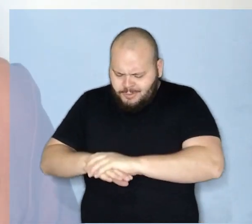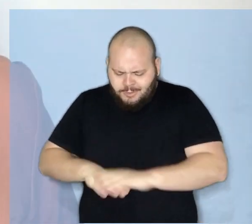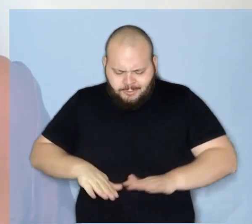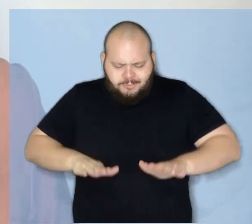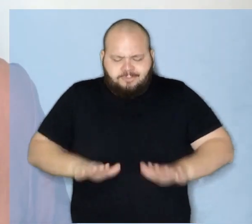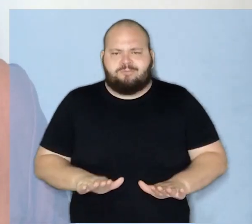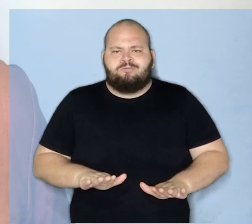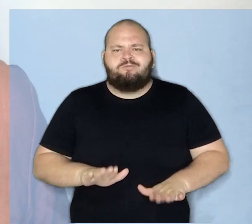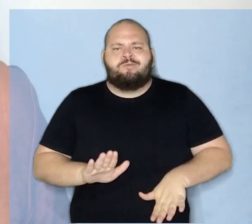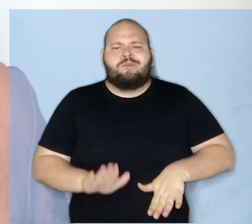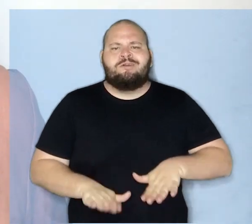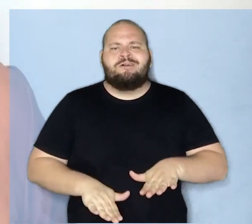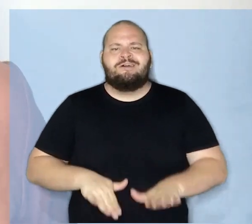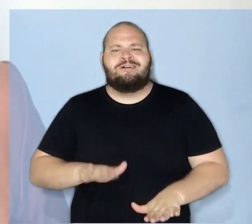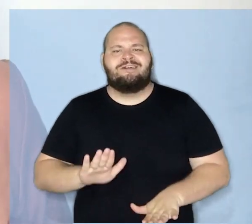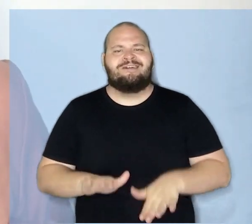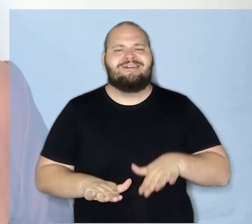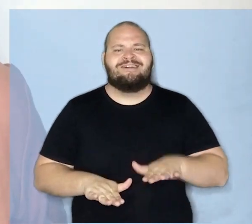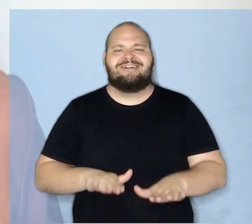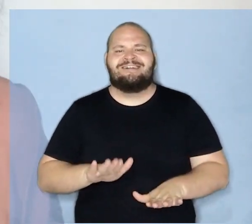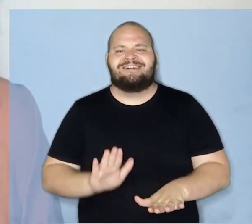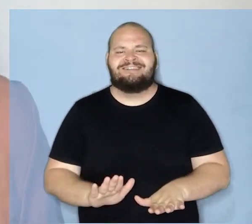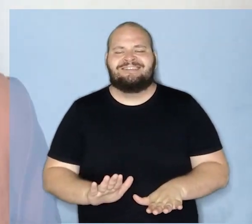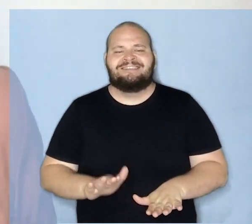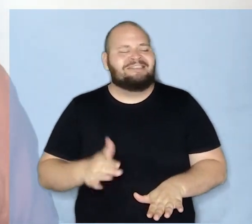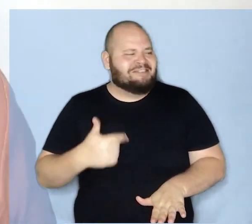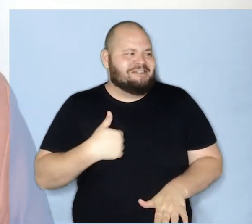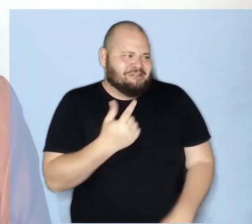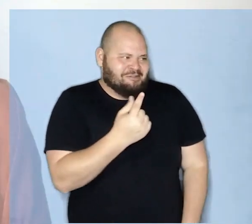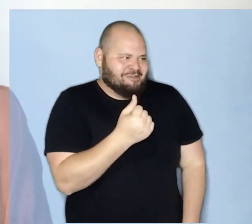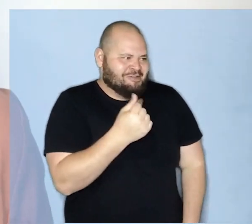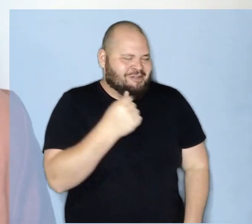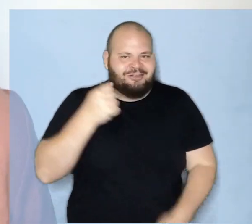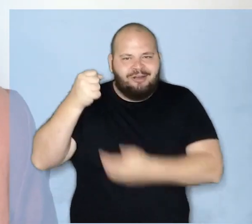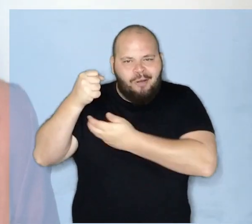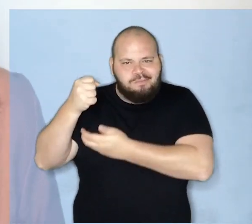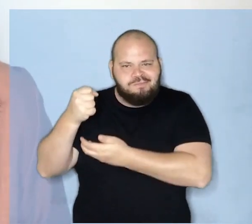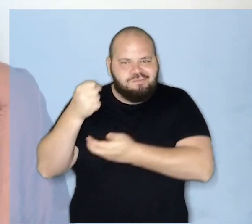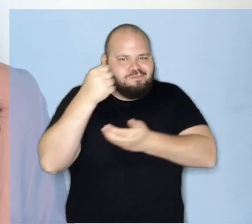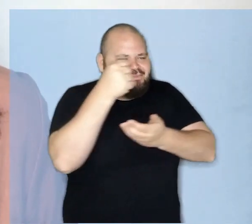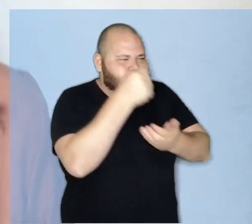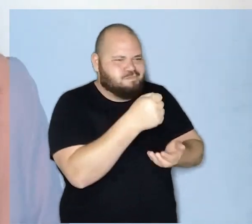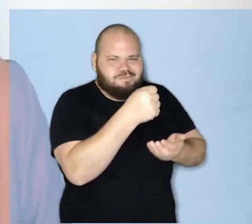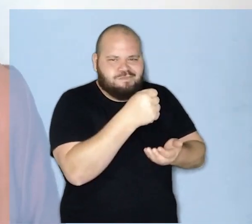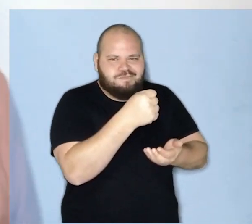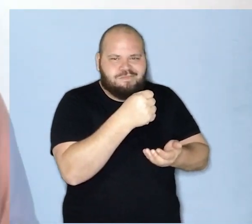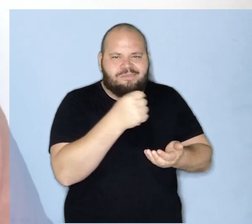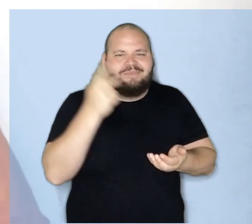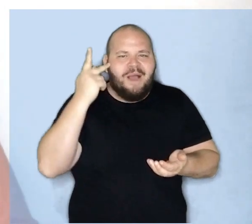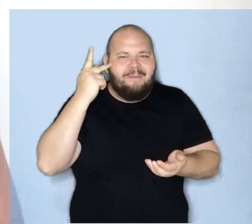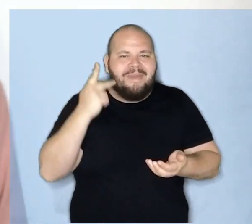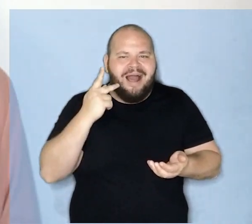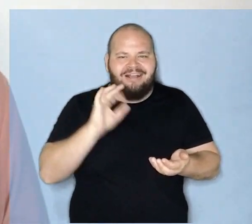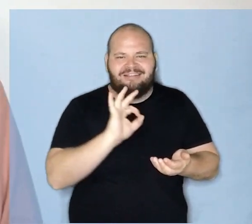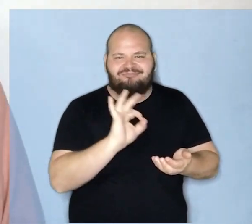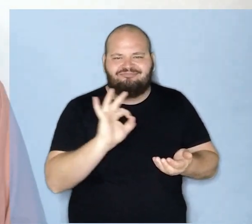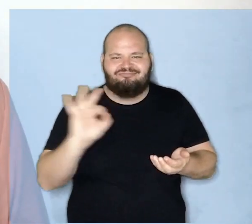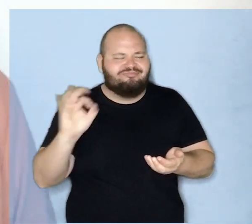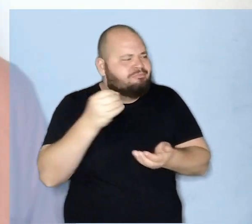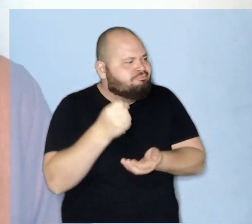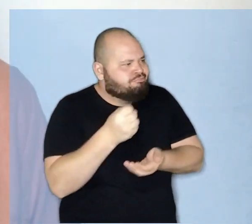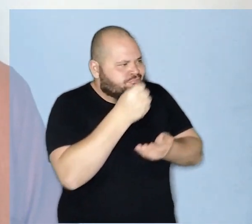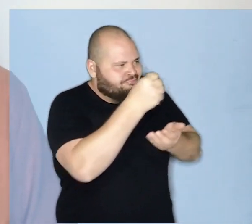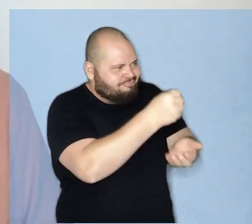disse, vou sair com eles dos meus pés. Mas antes, deu uma sacolinha, um saquinho de moedas de prata para o Senhor